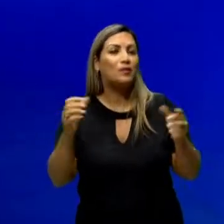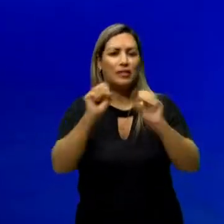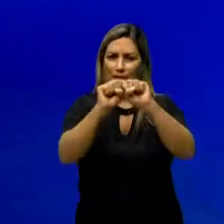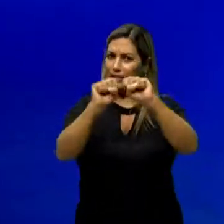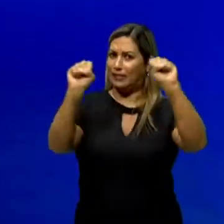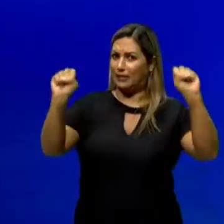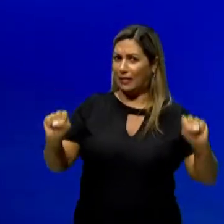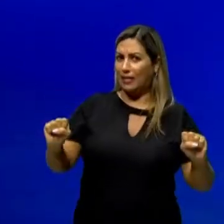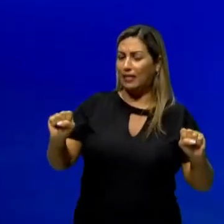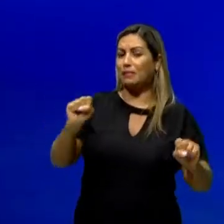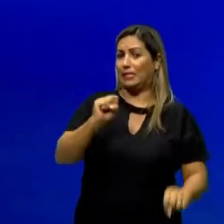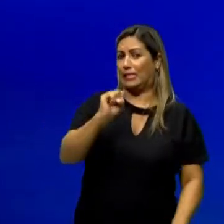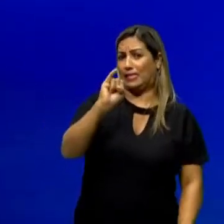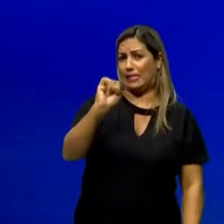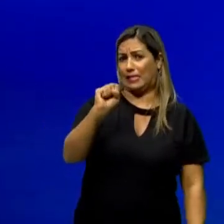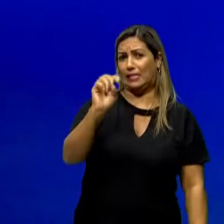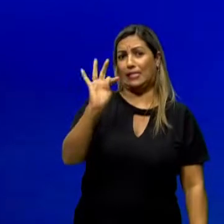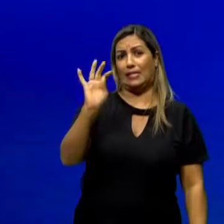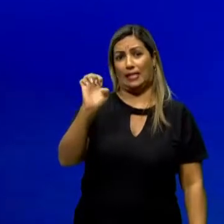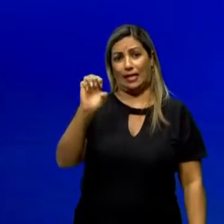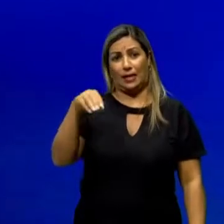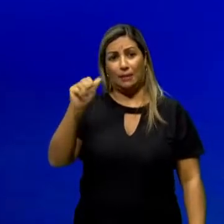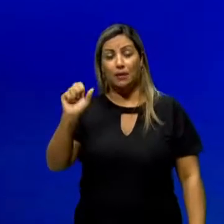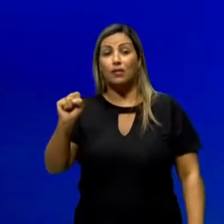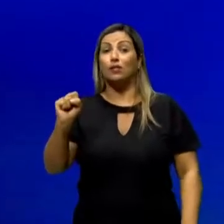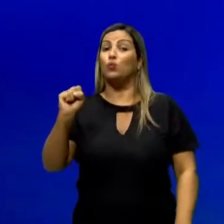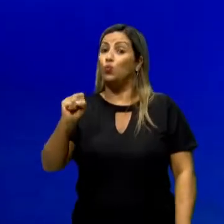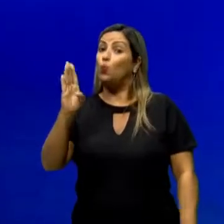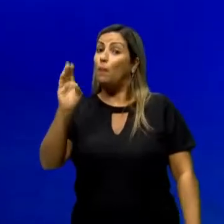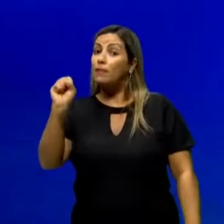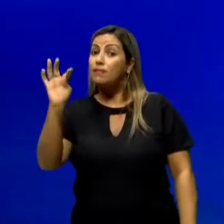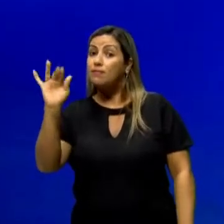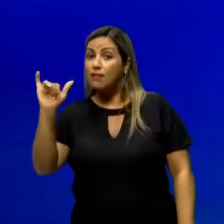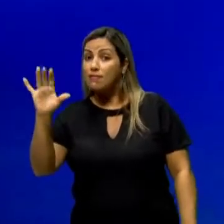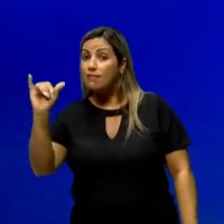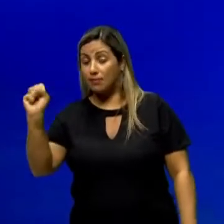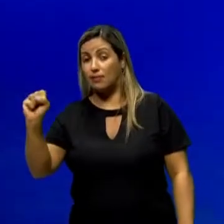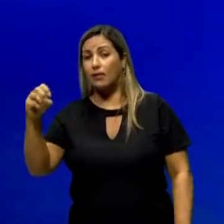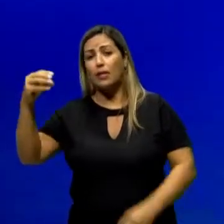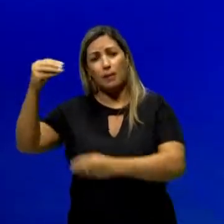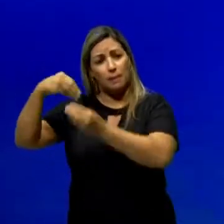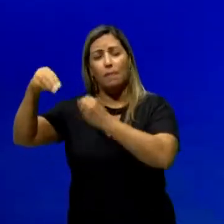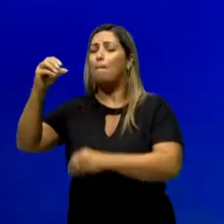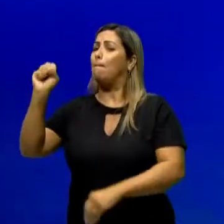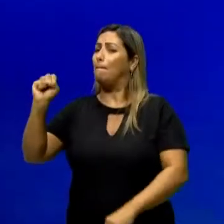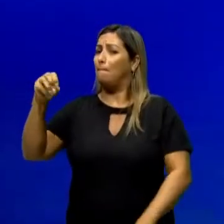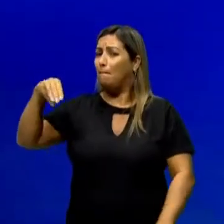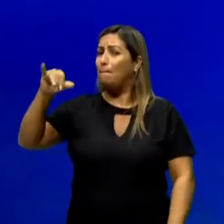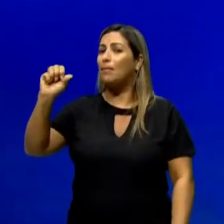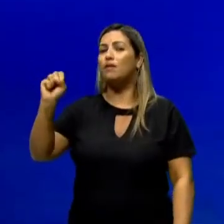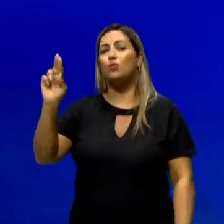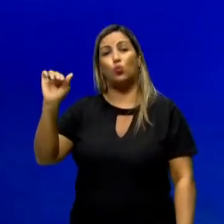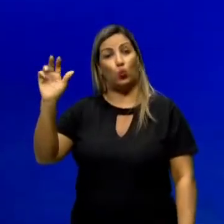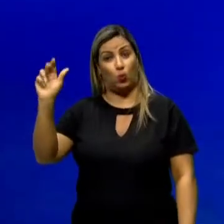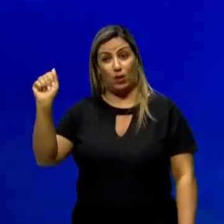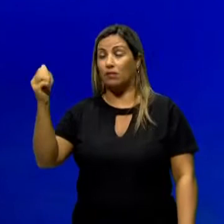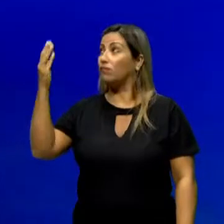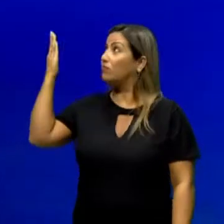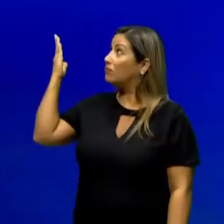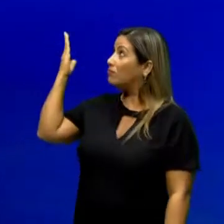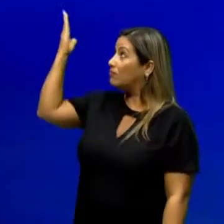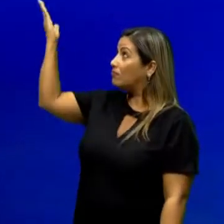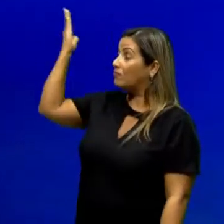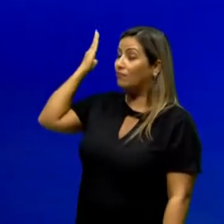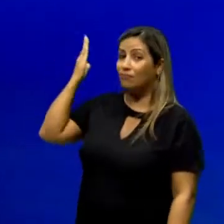sistemas, substâncias e misturas. Para estudar esse assunto, é muito importante relembrar um pouco